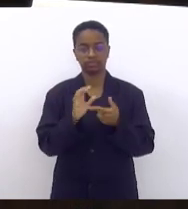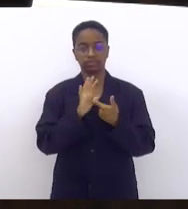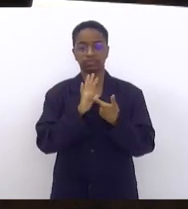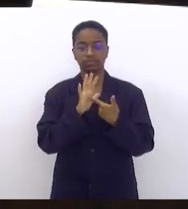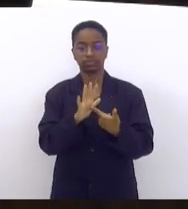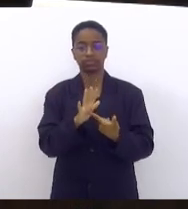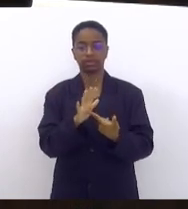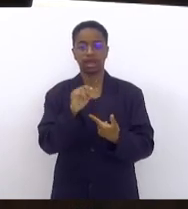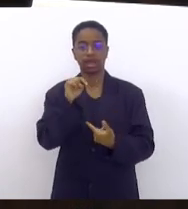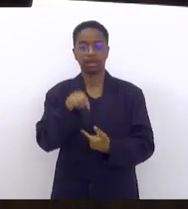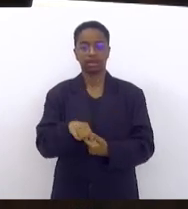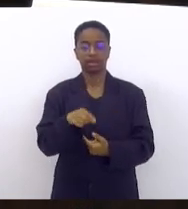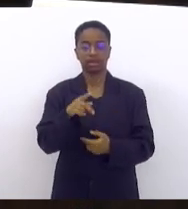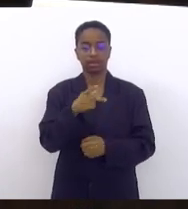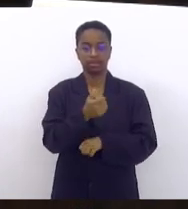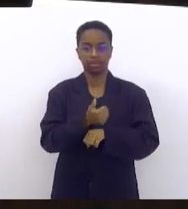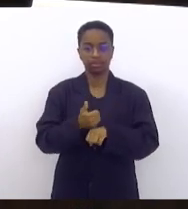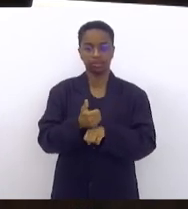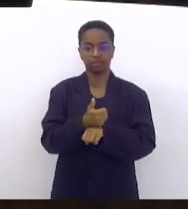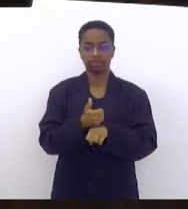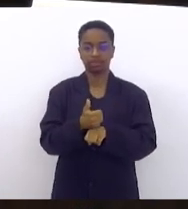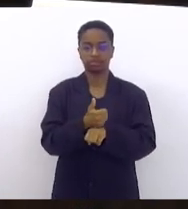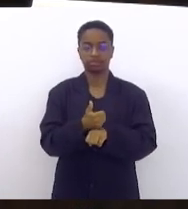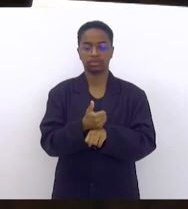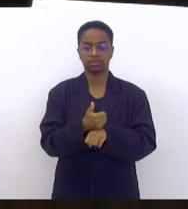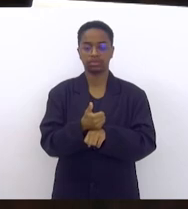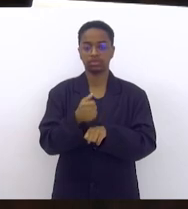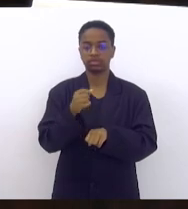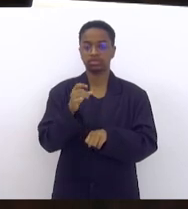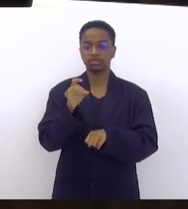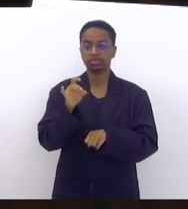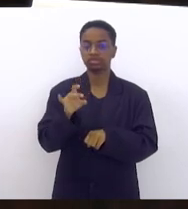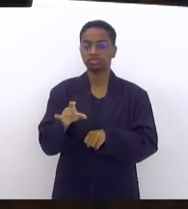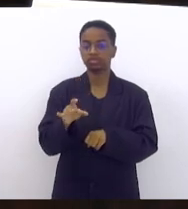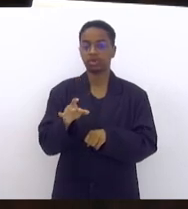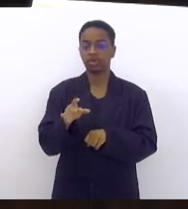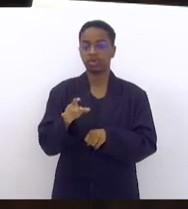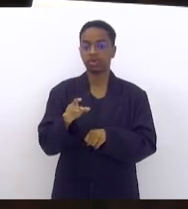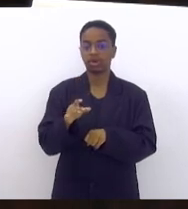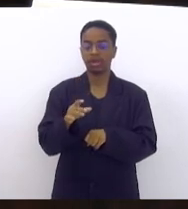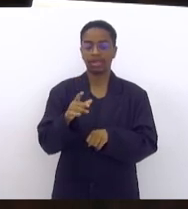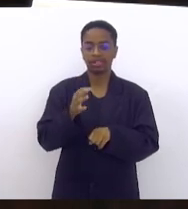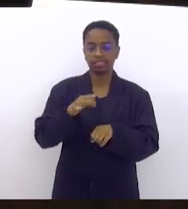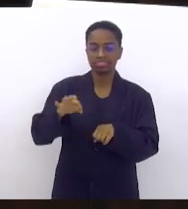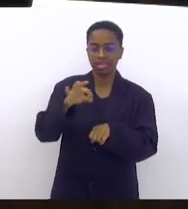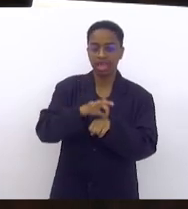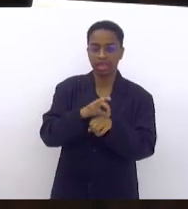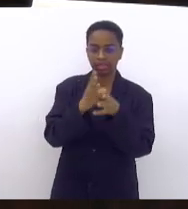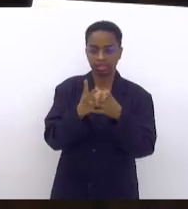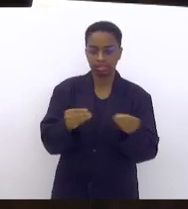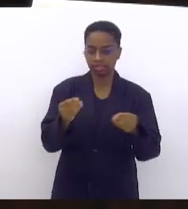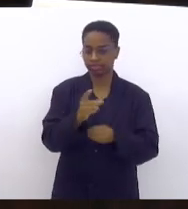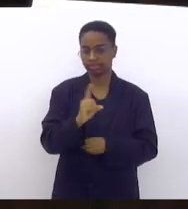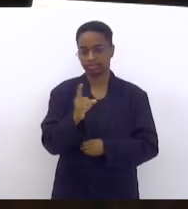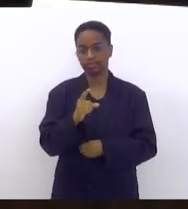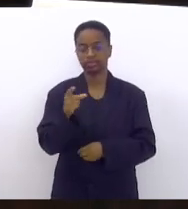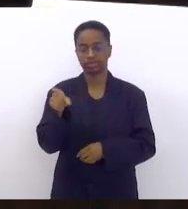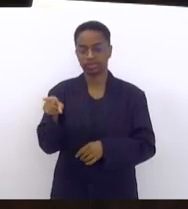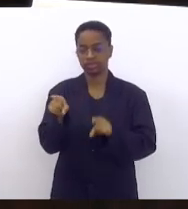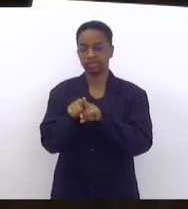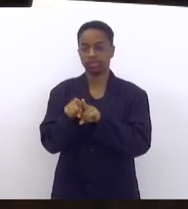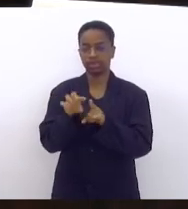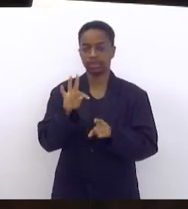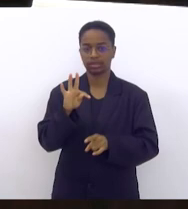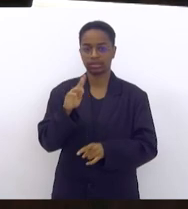essa profissão ACS e ACE, né, ela não está restrita à questão simplesmente do combate à dengue. Acho que a Thaís falou alguma coisa também,